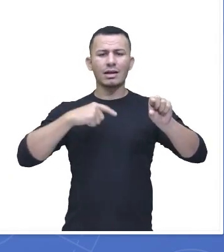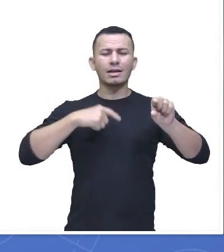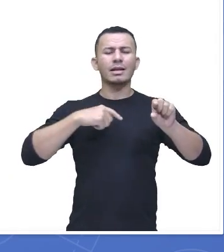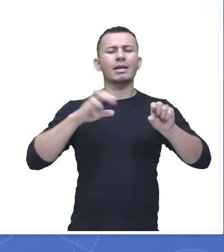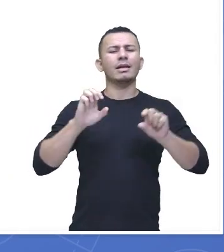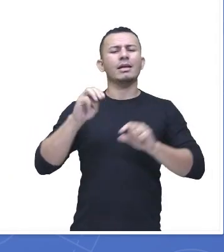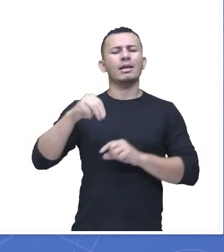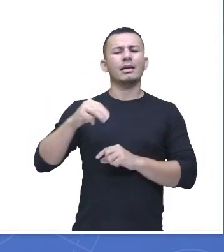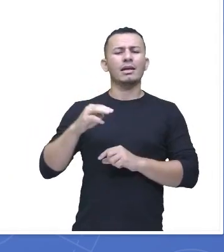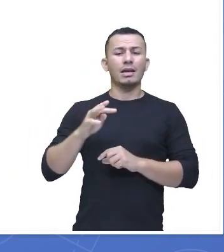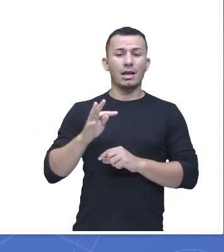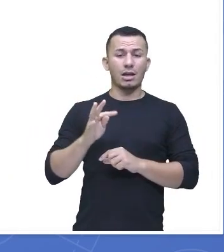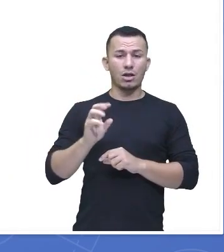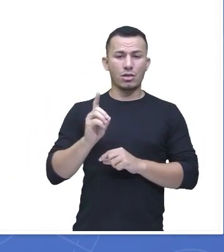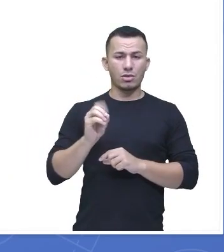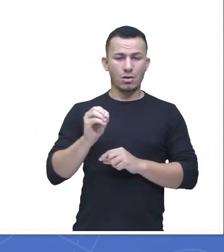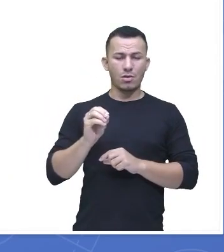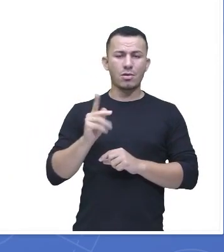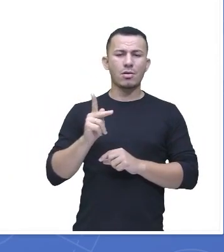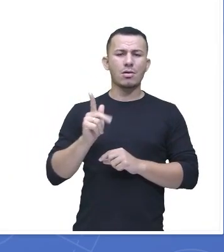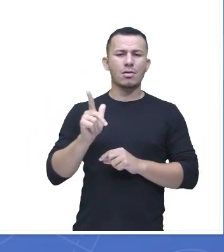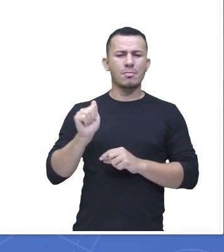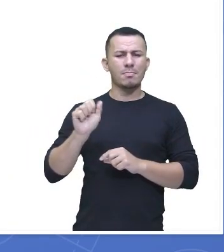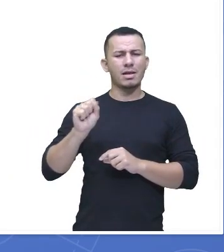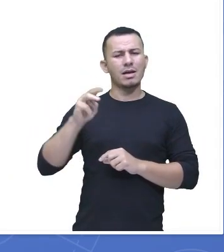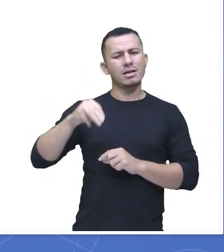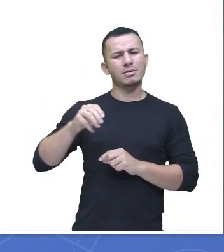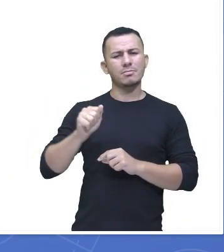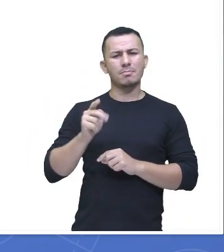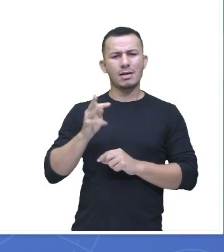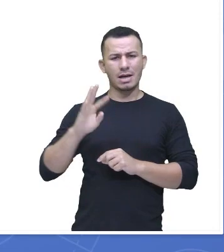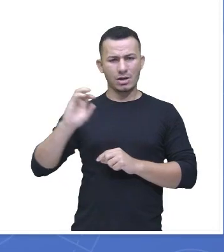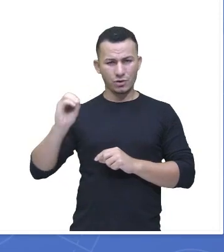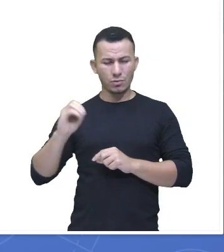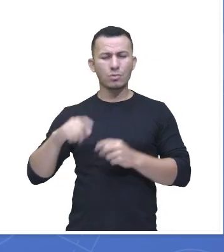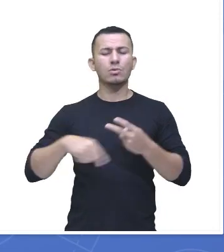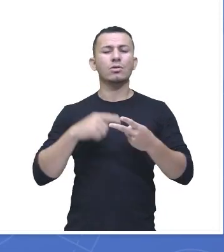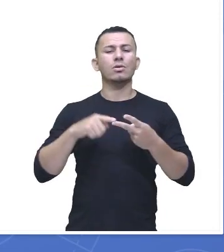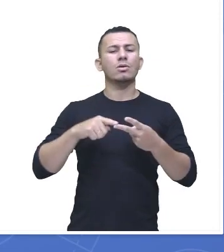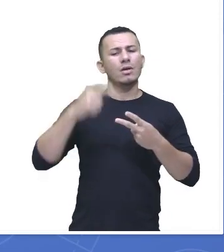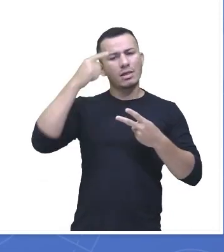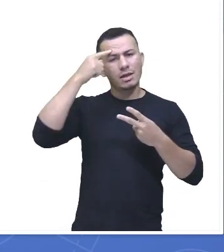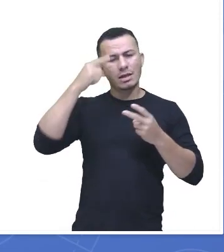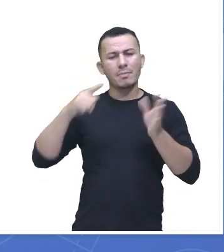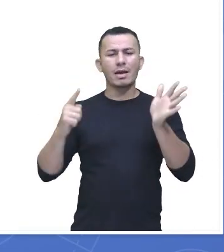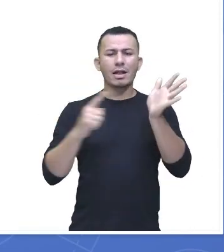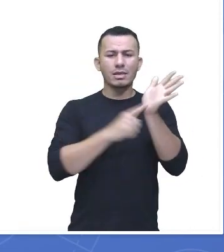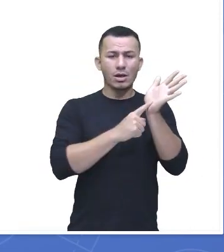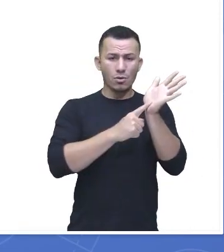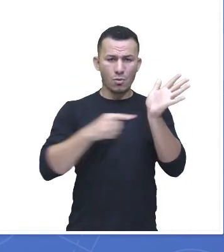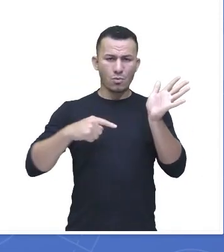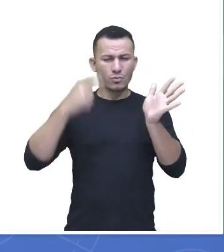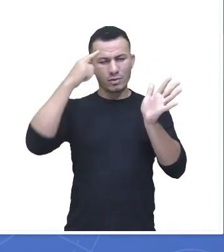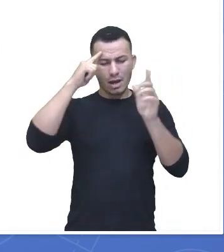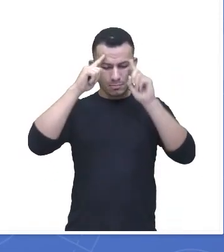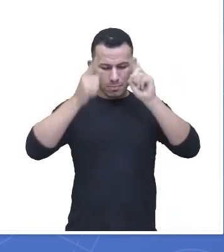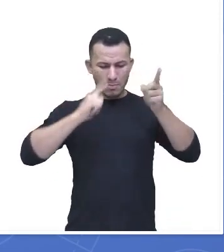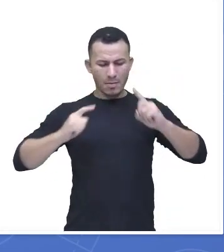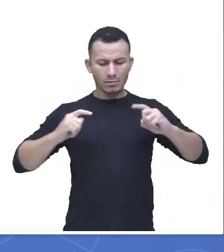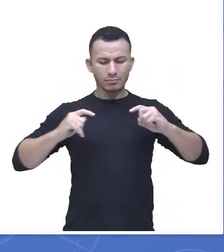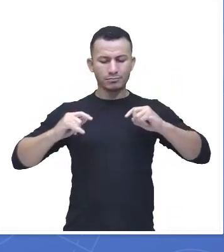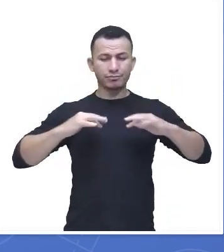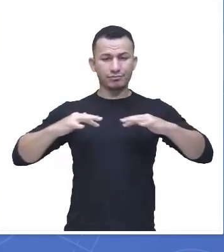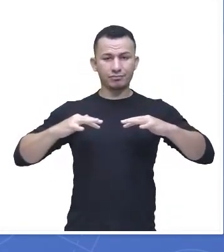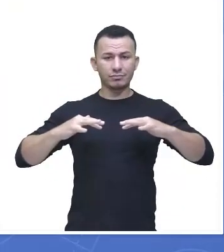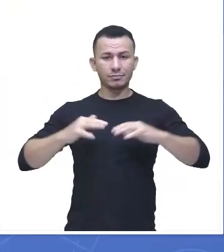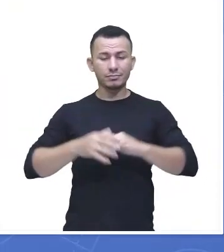endoplasmático, nós temos o neurônio motor, que é por onde vêm os impulsos nervosos, né? E assim por diante. Indo um pouquinho